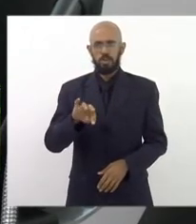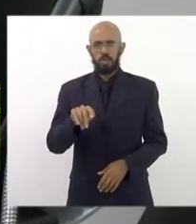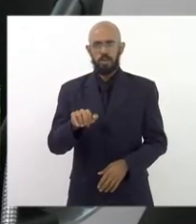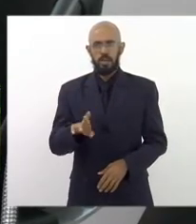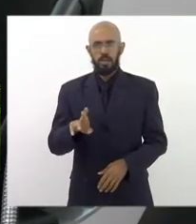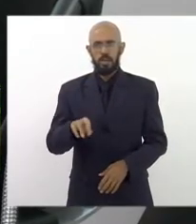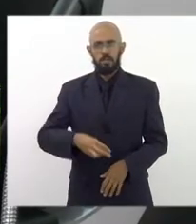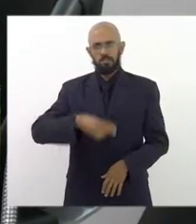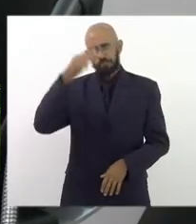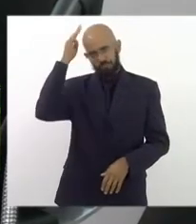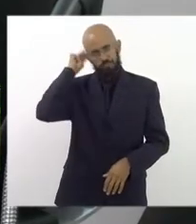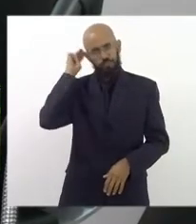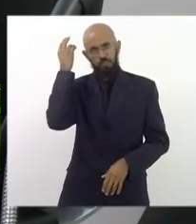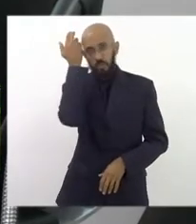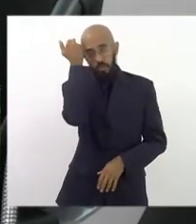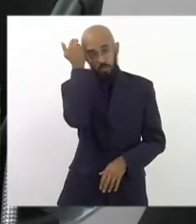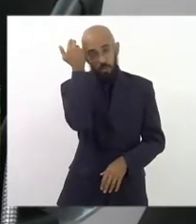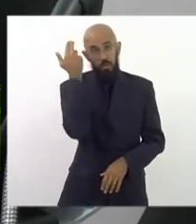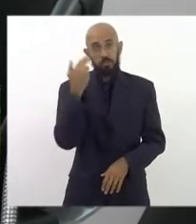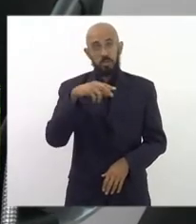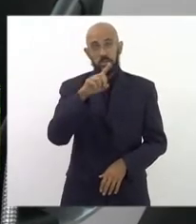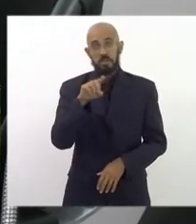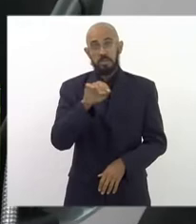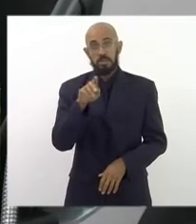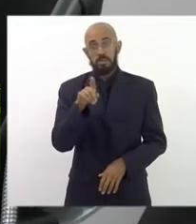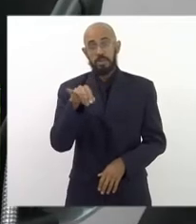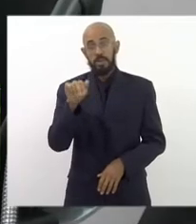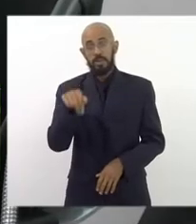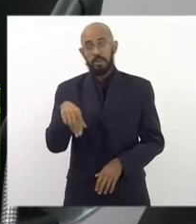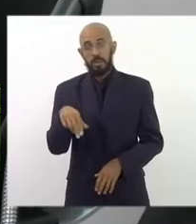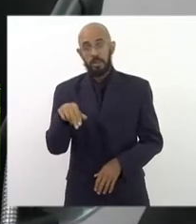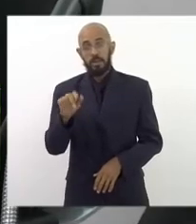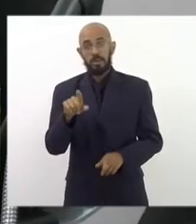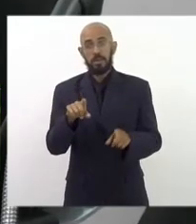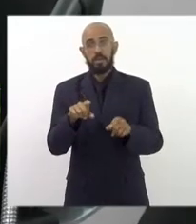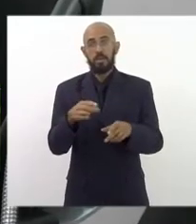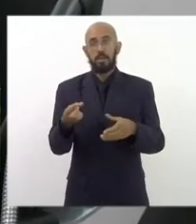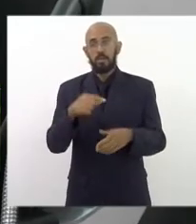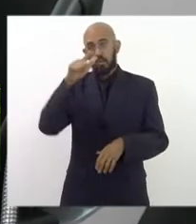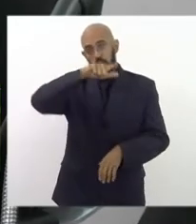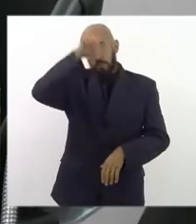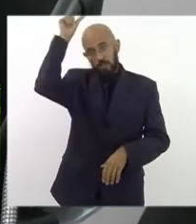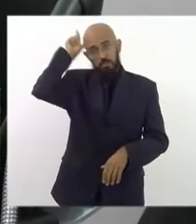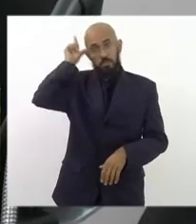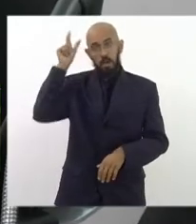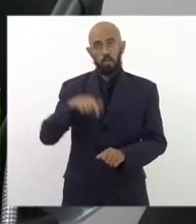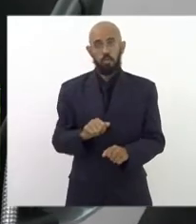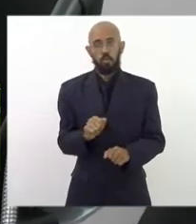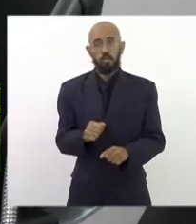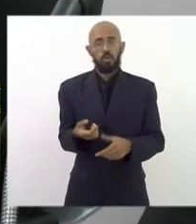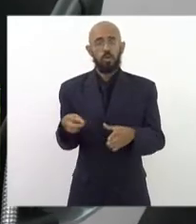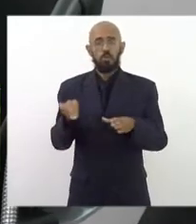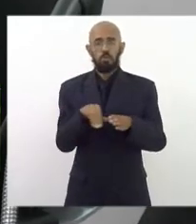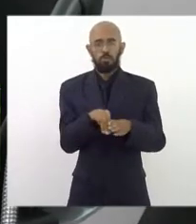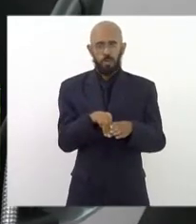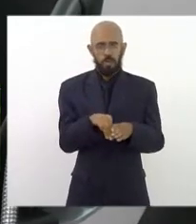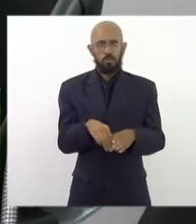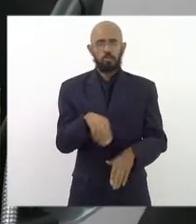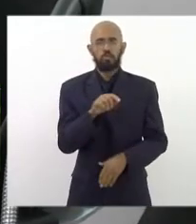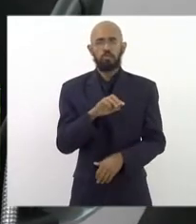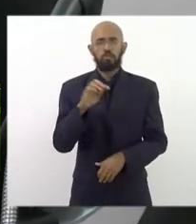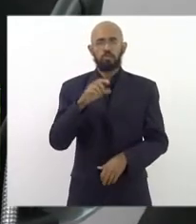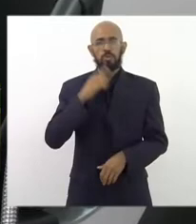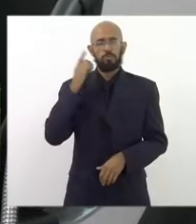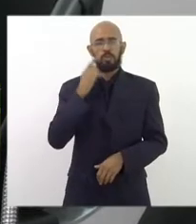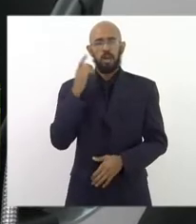Moraes, Eliomar Coelho, Zeidan e Luiz Paulo, como membros efetivos, os senhores deputados Charles